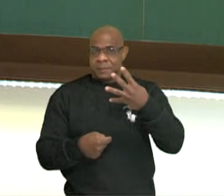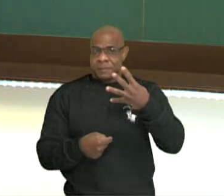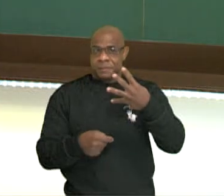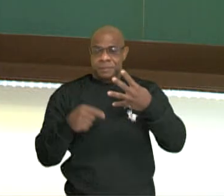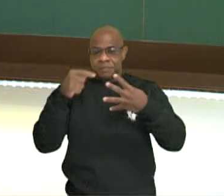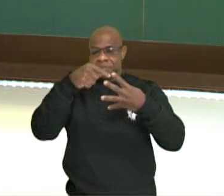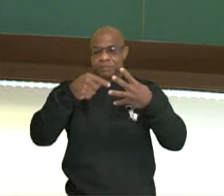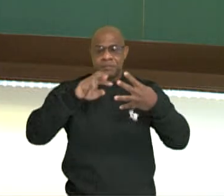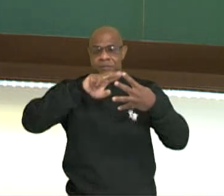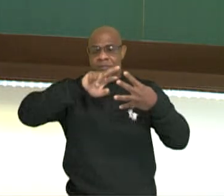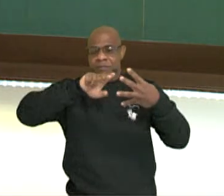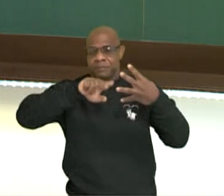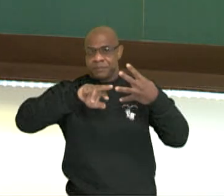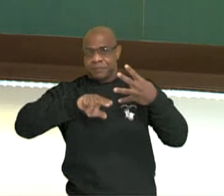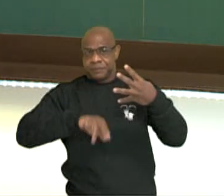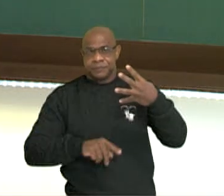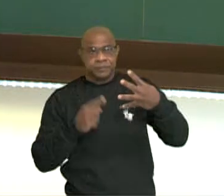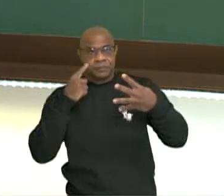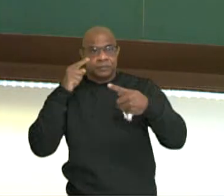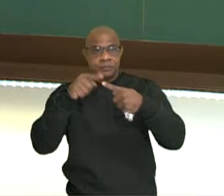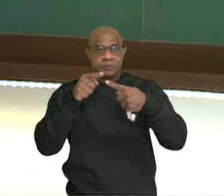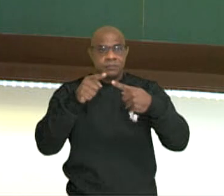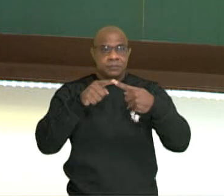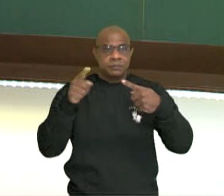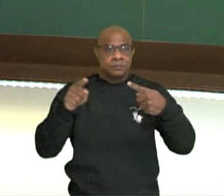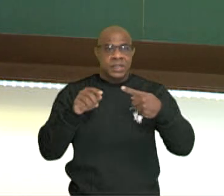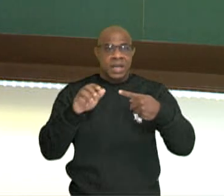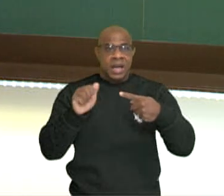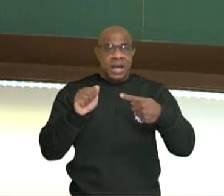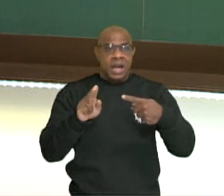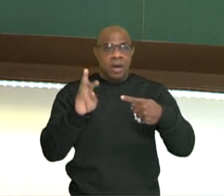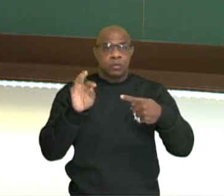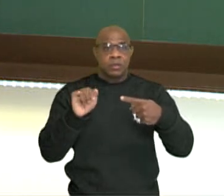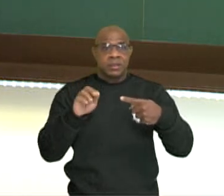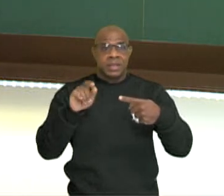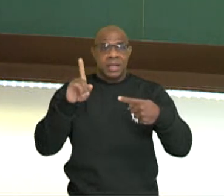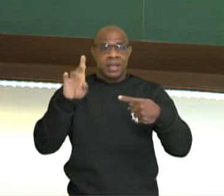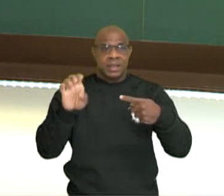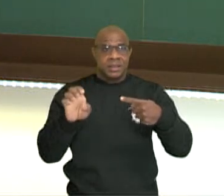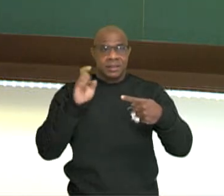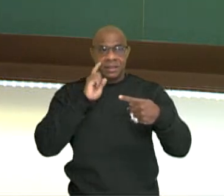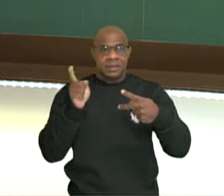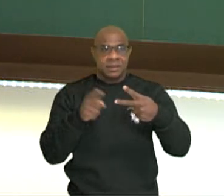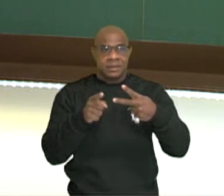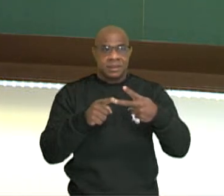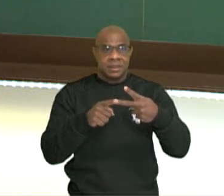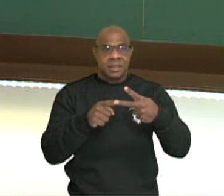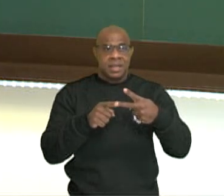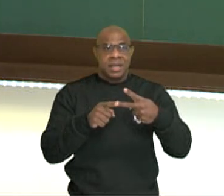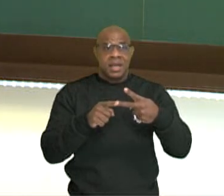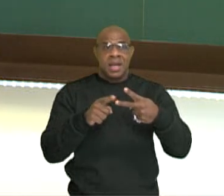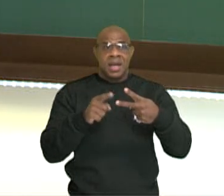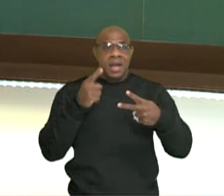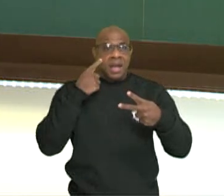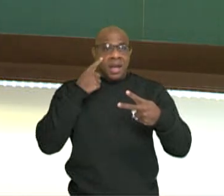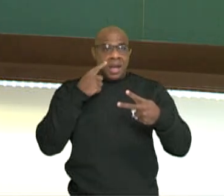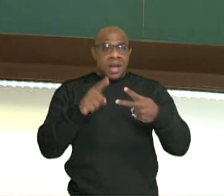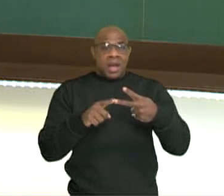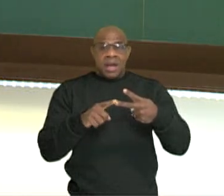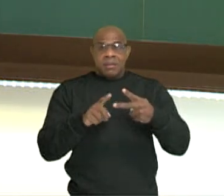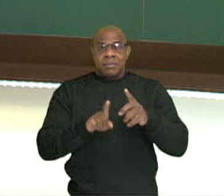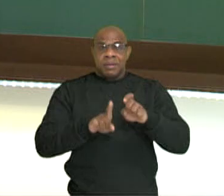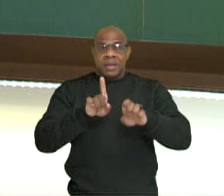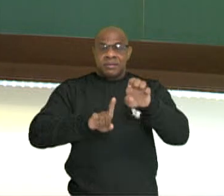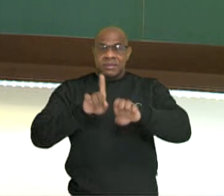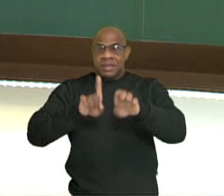citação direta ou indireta de um especialista no assunto, um profissional. O argumento estatístico, ele é com